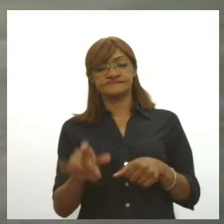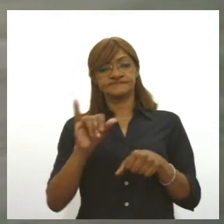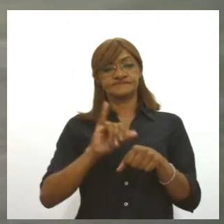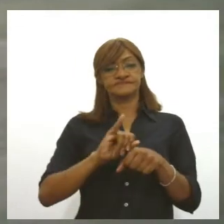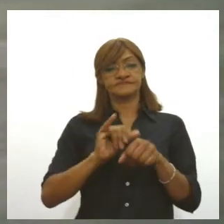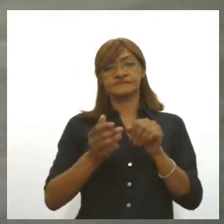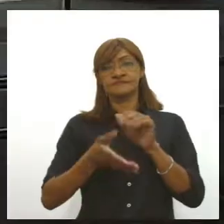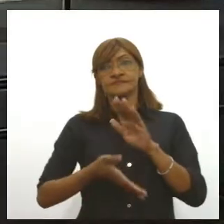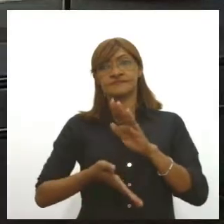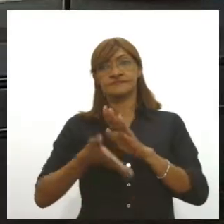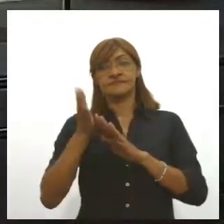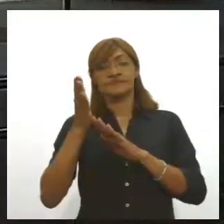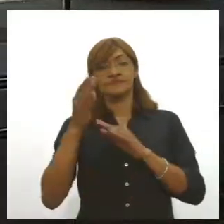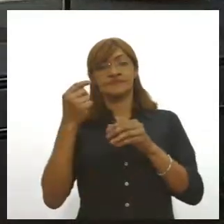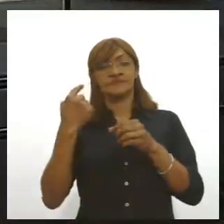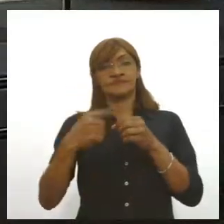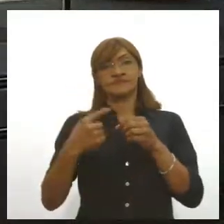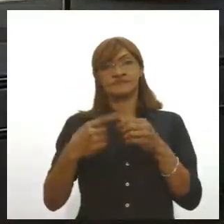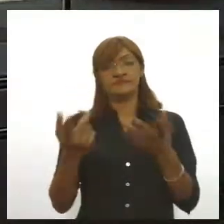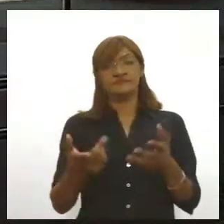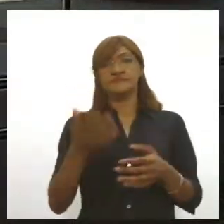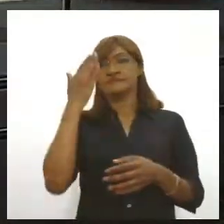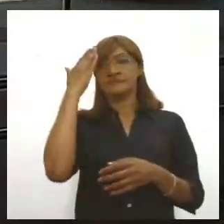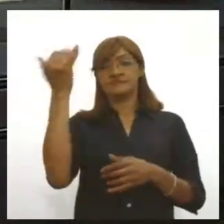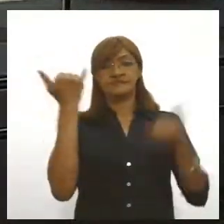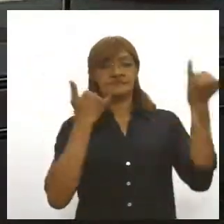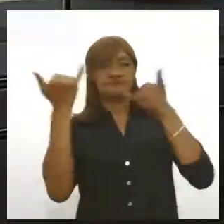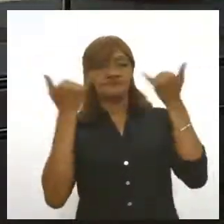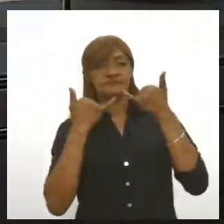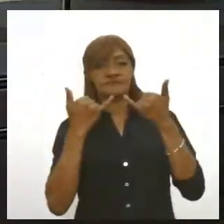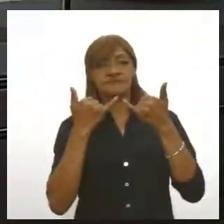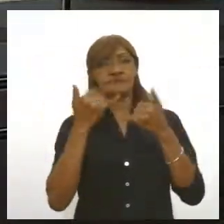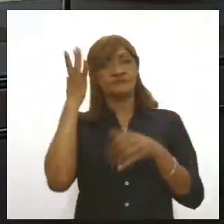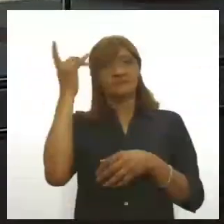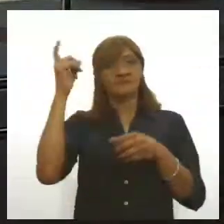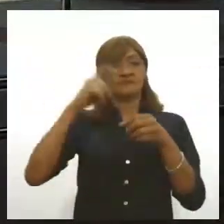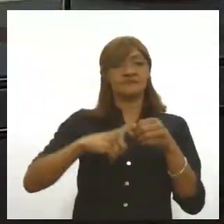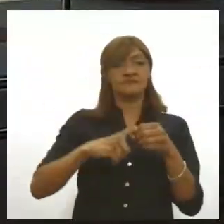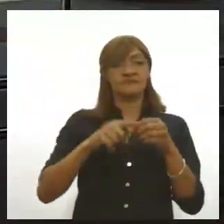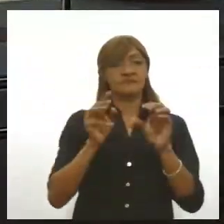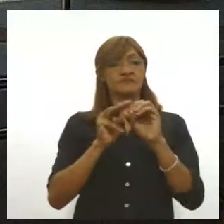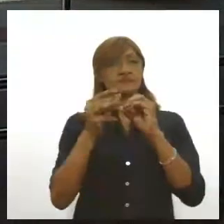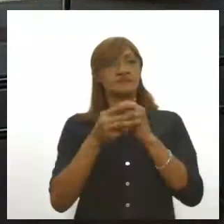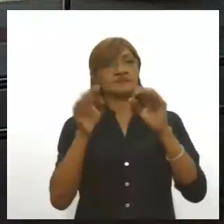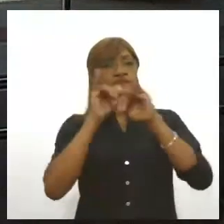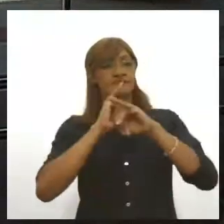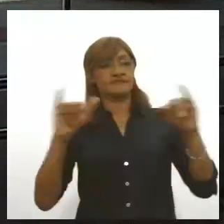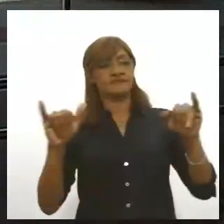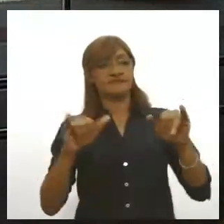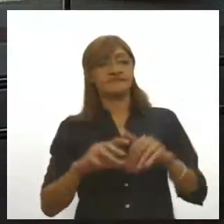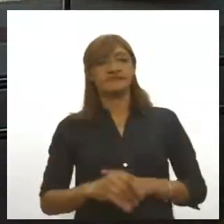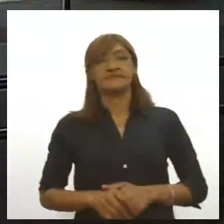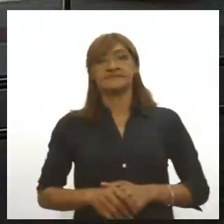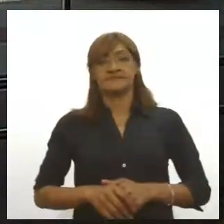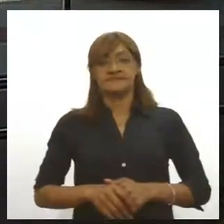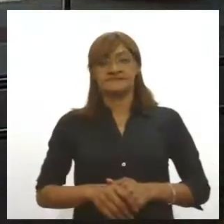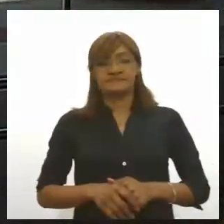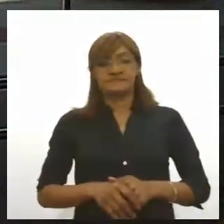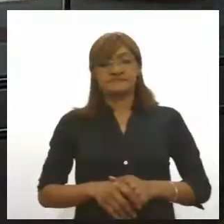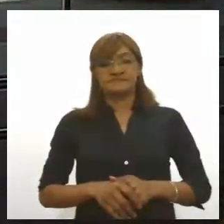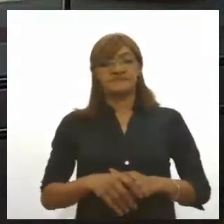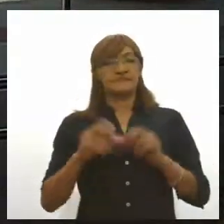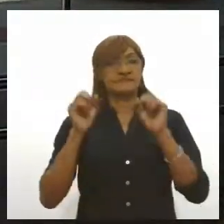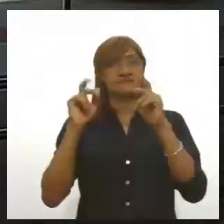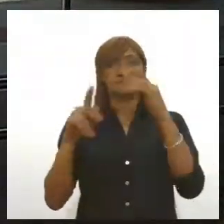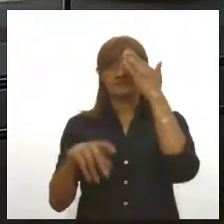interior, Valquíria. Muito obrigada pelas informações, Tayara, e até amanhã aqui no Alésio Notícia. Até amanhã com mais informações. Ok, muito